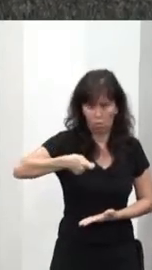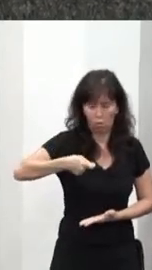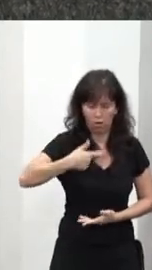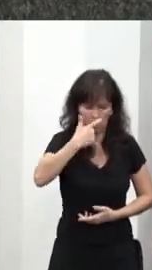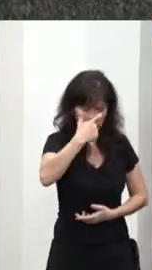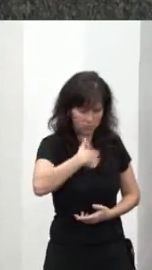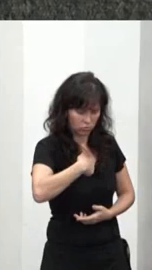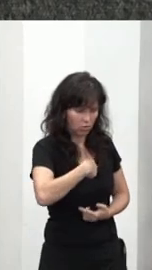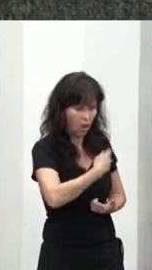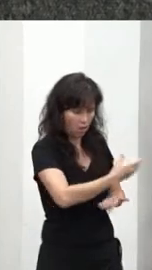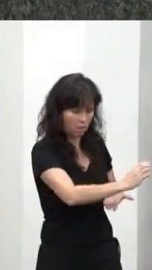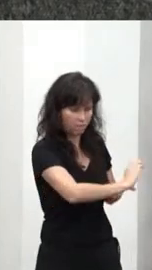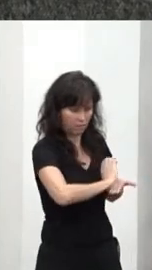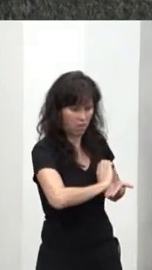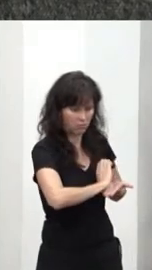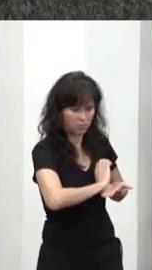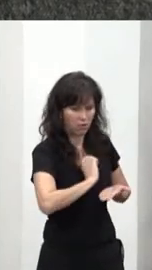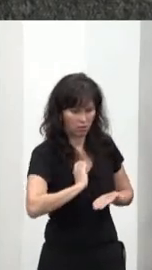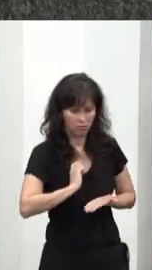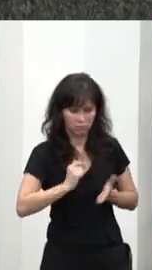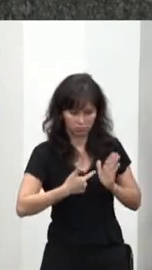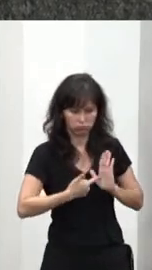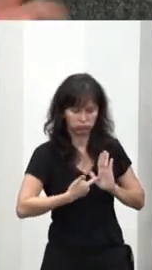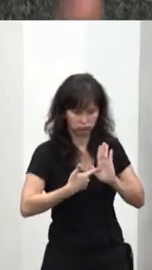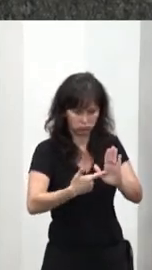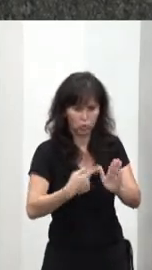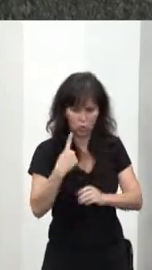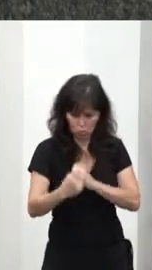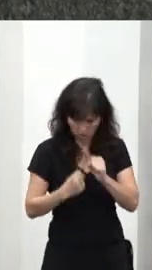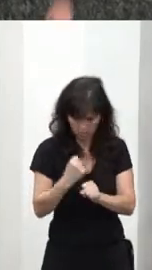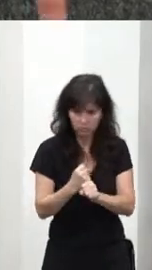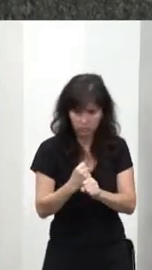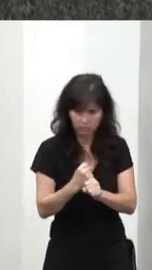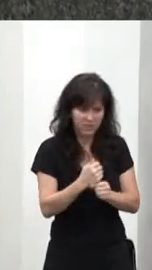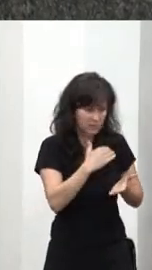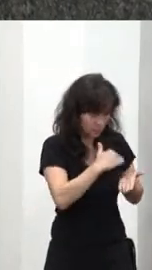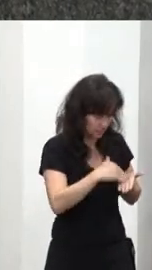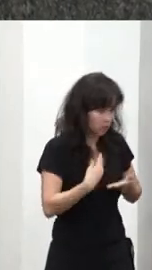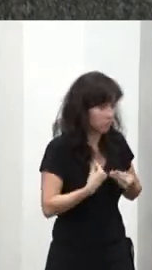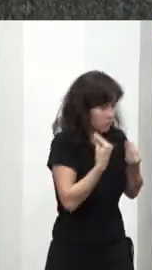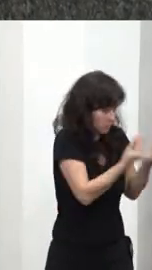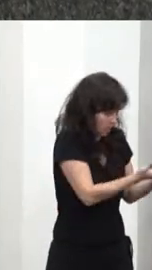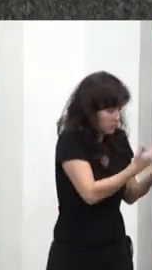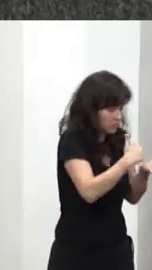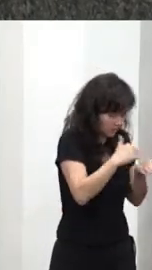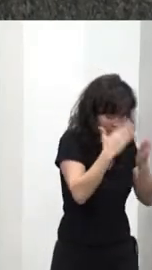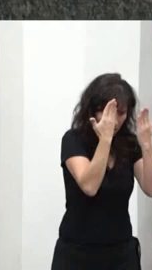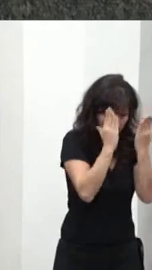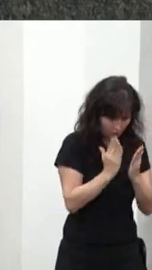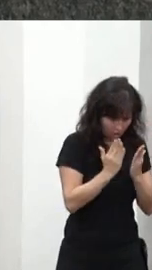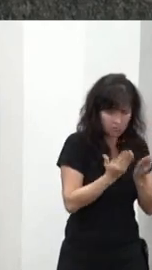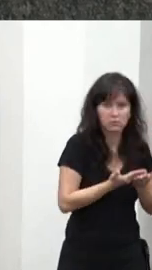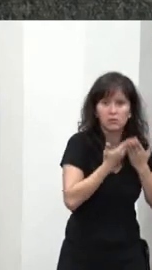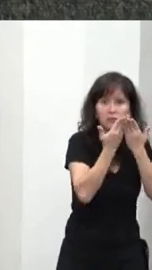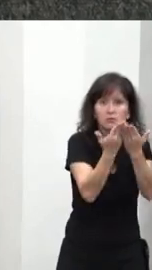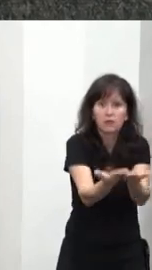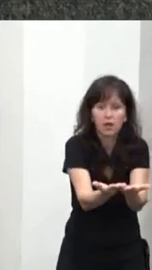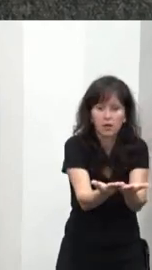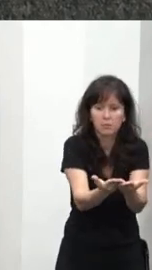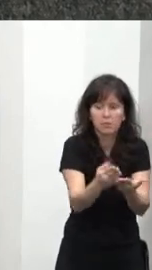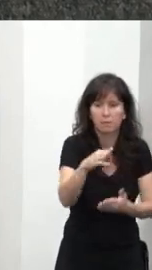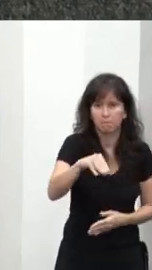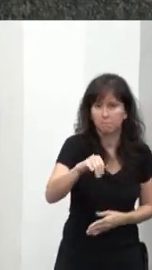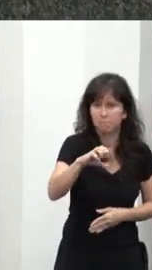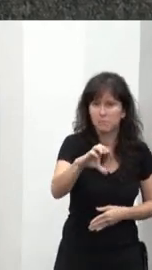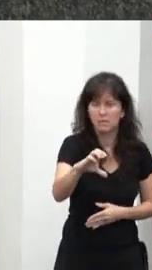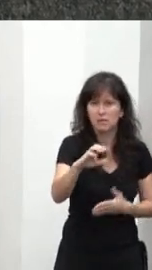um longa por exemplo dentro de um ano e pouco a secretaria vai ter que analisar a prestação de conta e mandar para o ministério resultado né